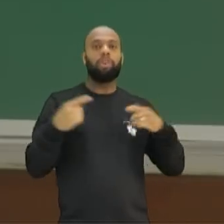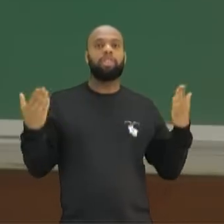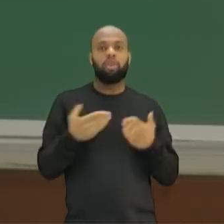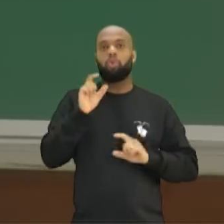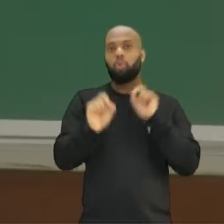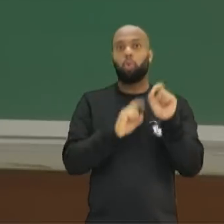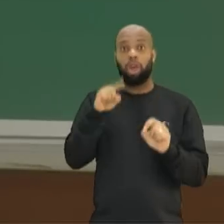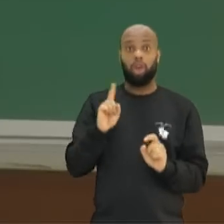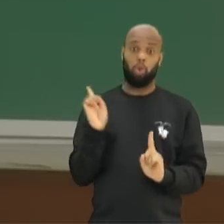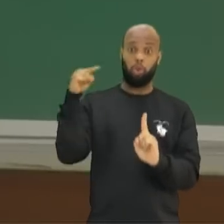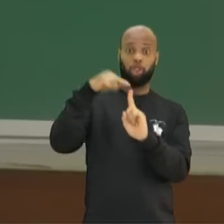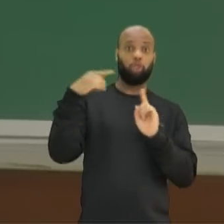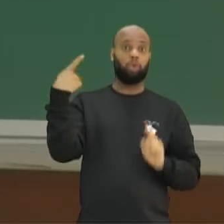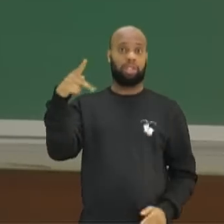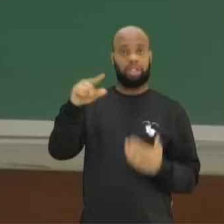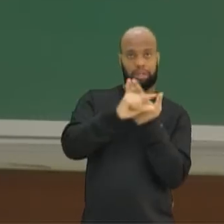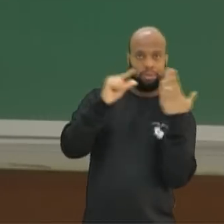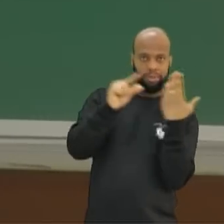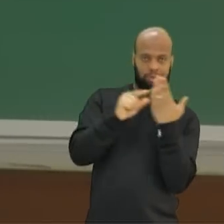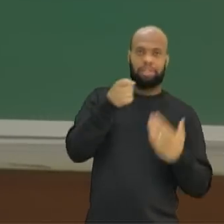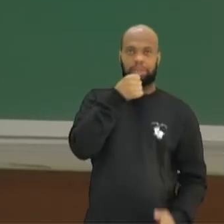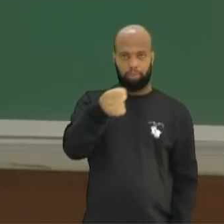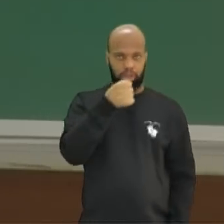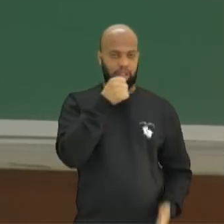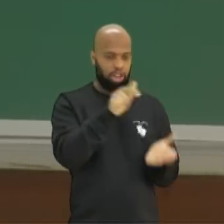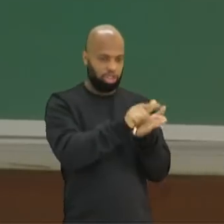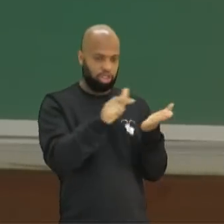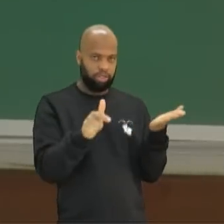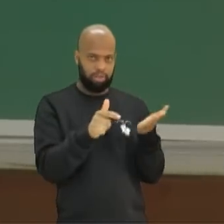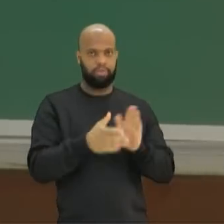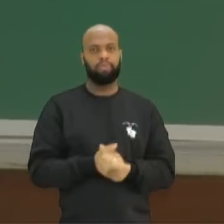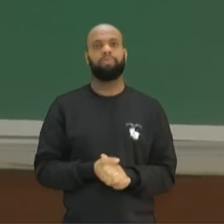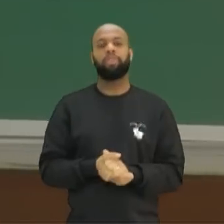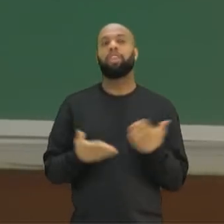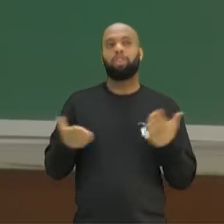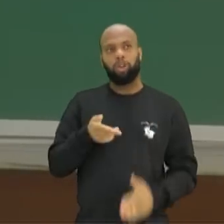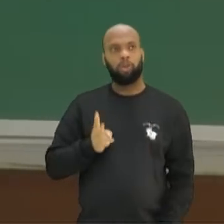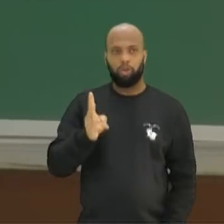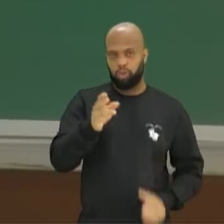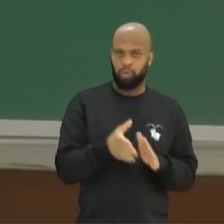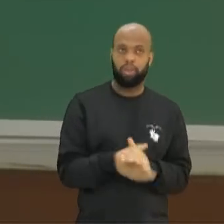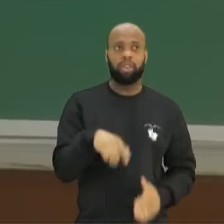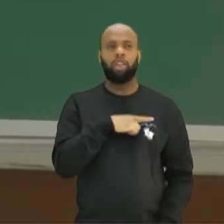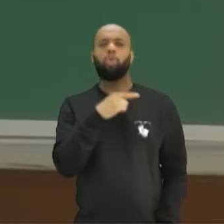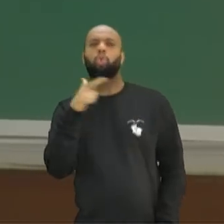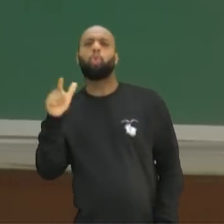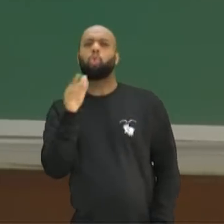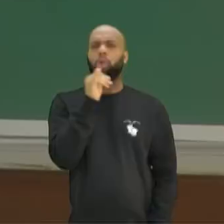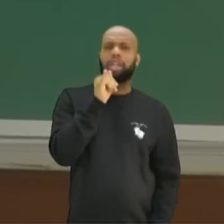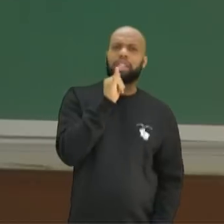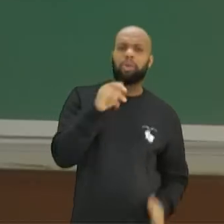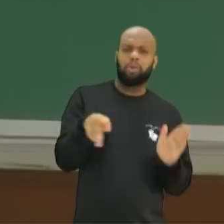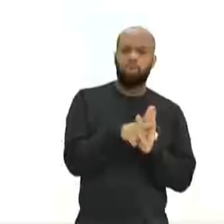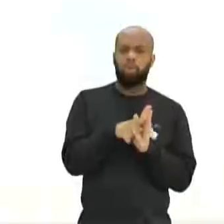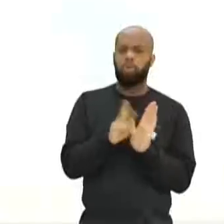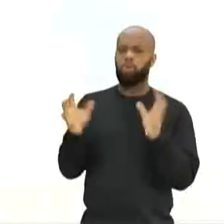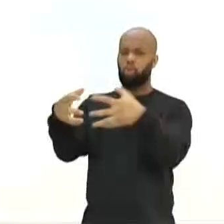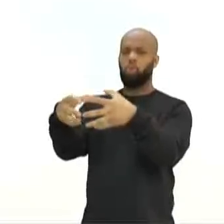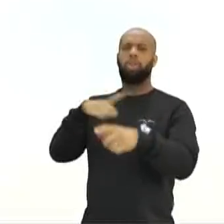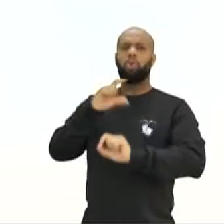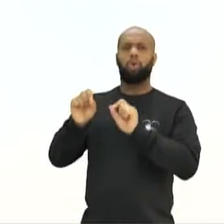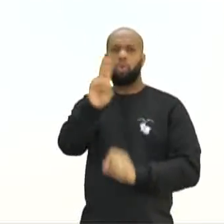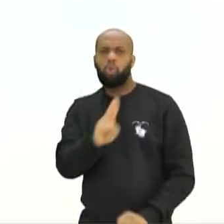uma das intenções dessa nossa reportagem. Continuando, outro bom exemplo de setor que vem fazendo